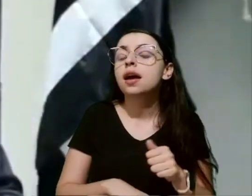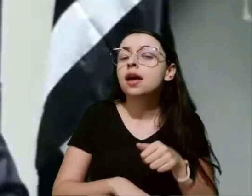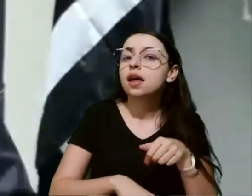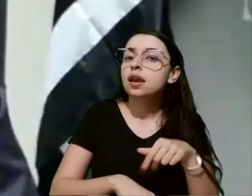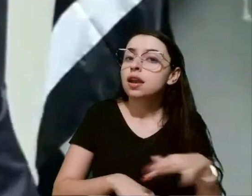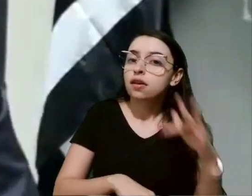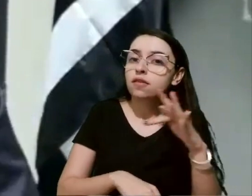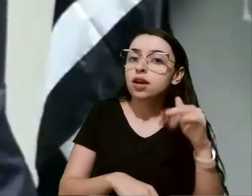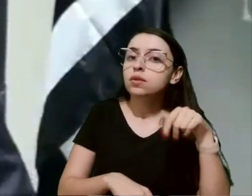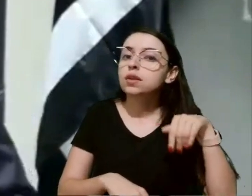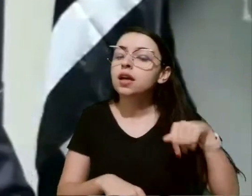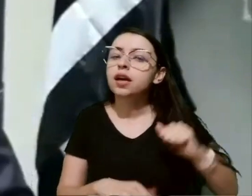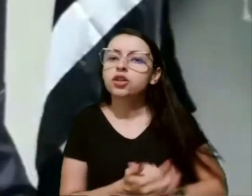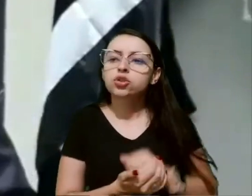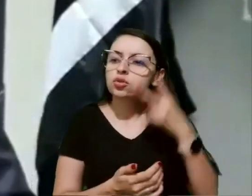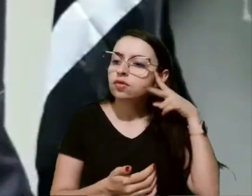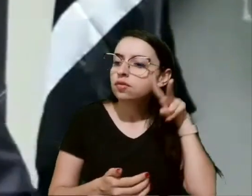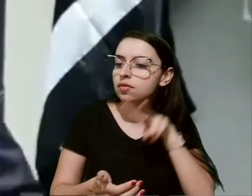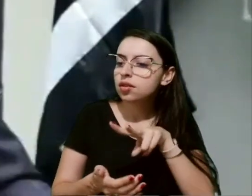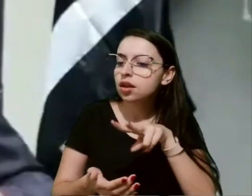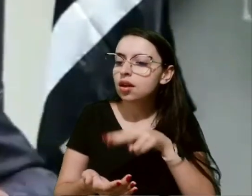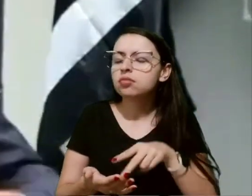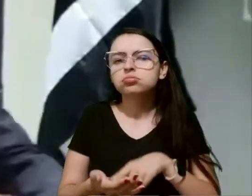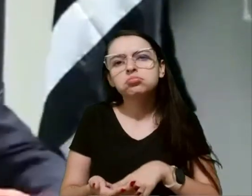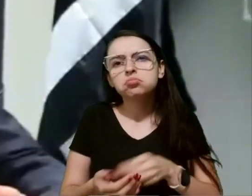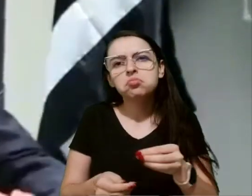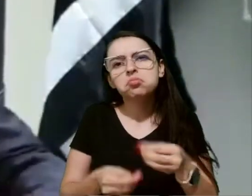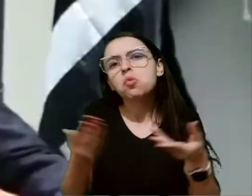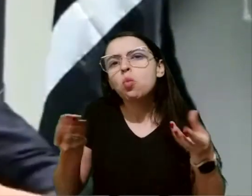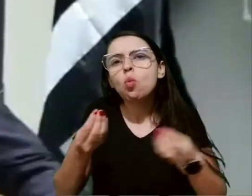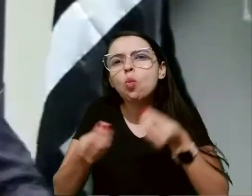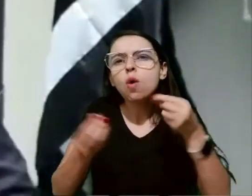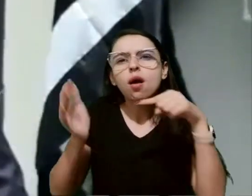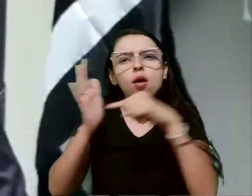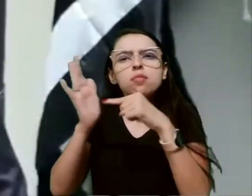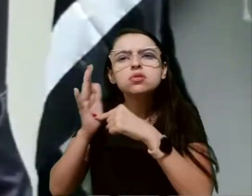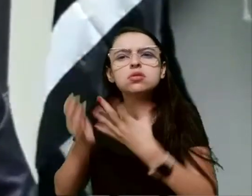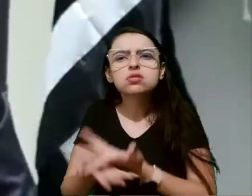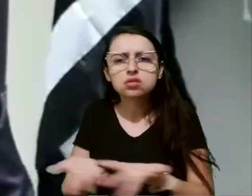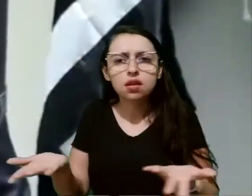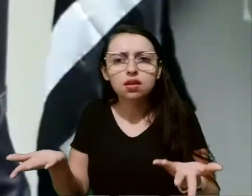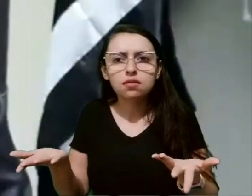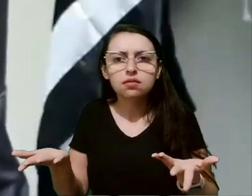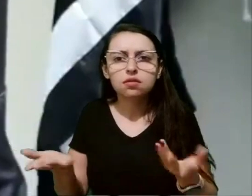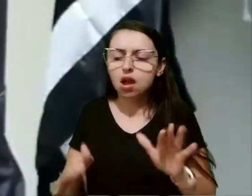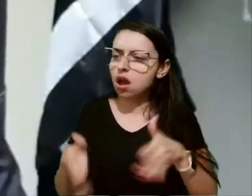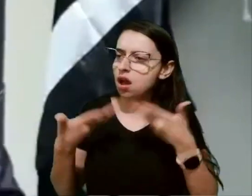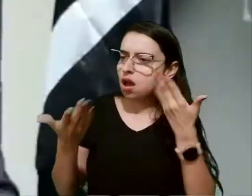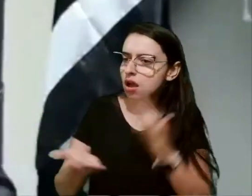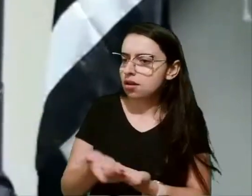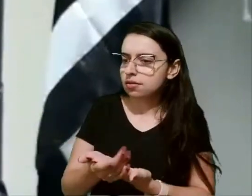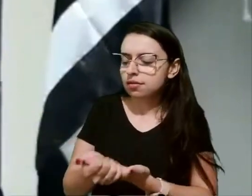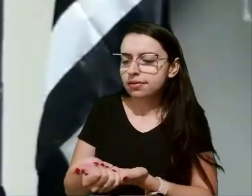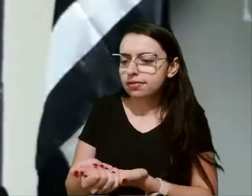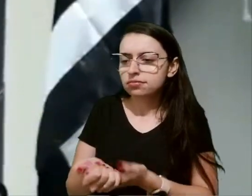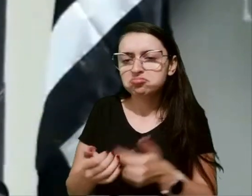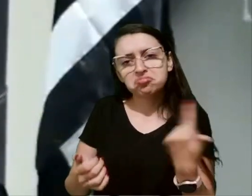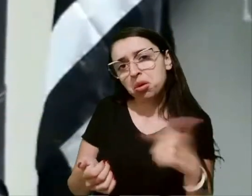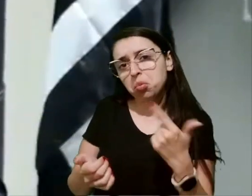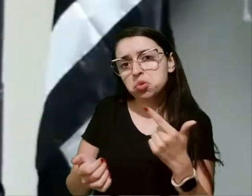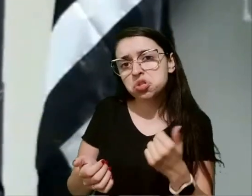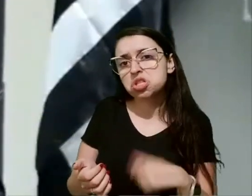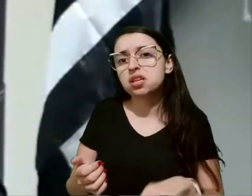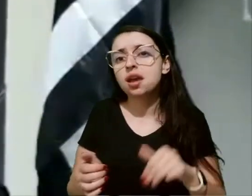que eu via uma intuição teleológica, eu falava: "Mas qual era o objetivo disso?" E me surpreendia também o fato de que as exposições de motivo, elas não tinham